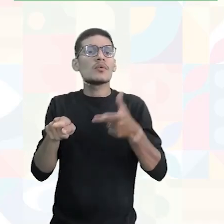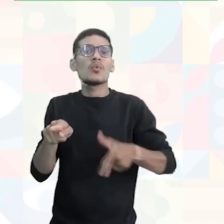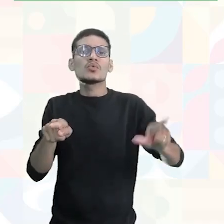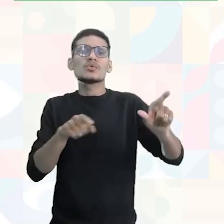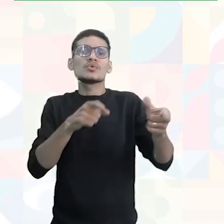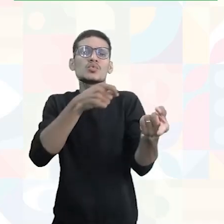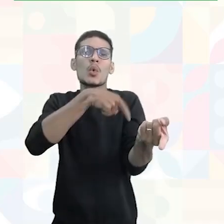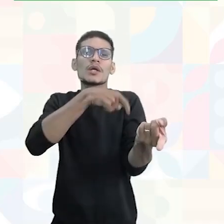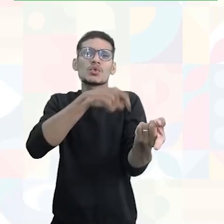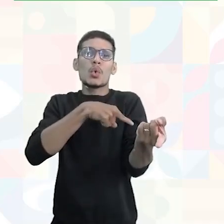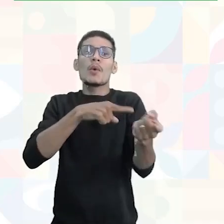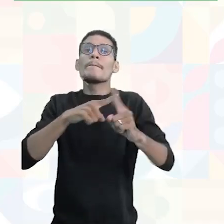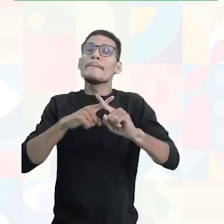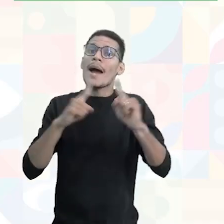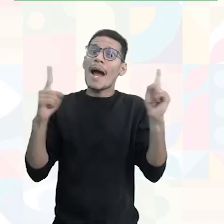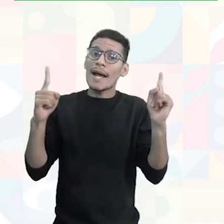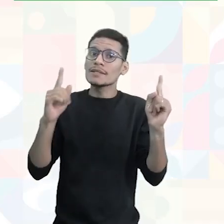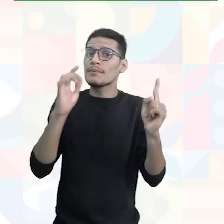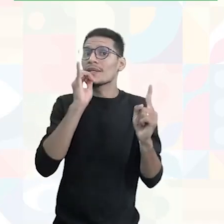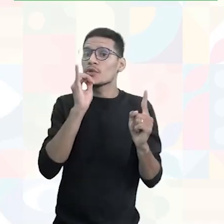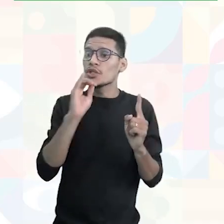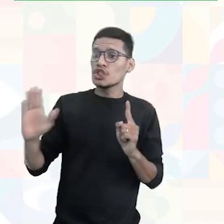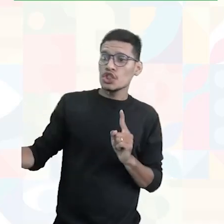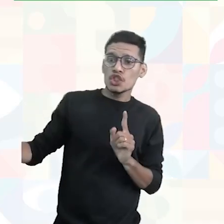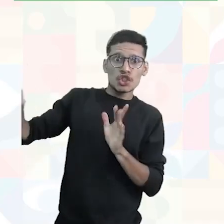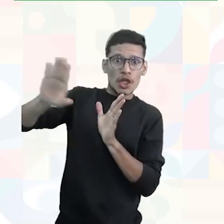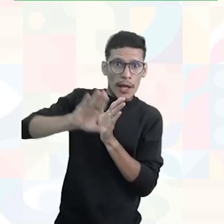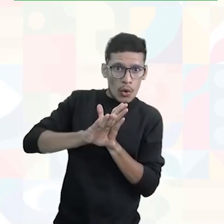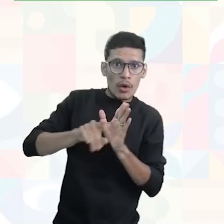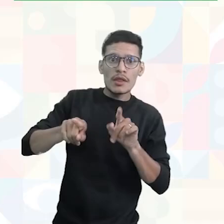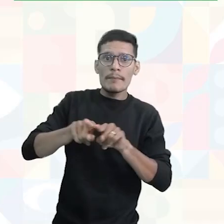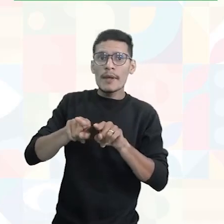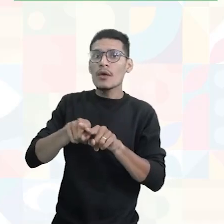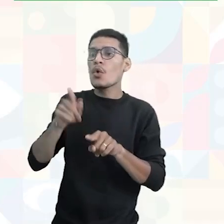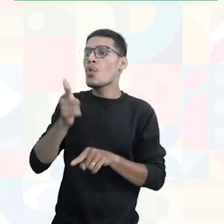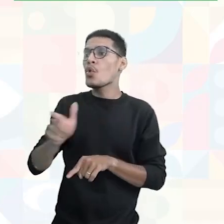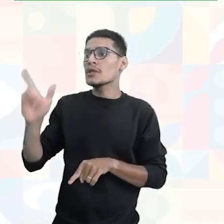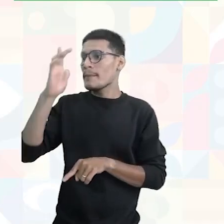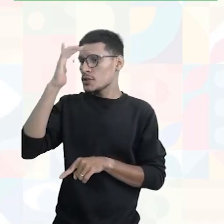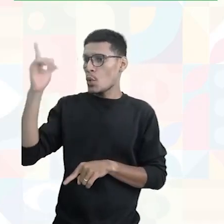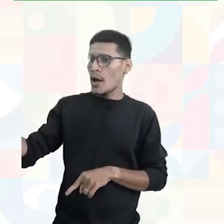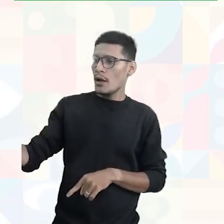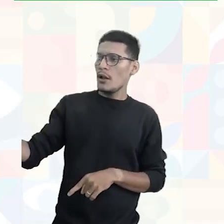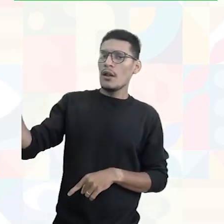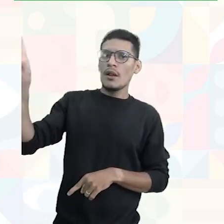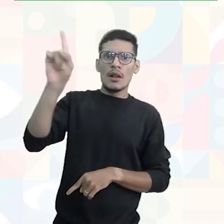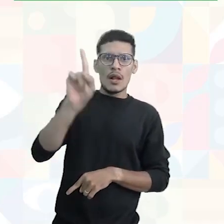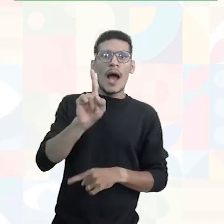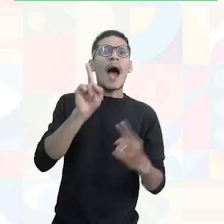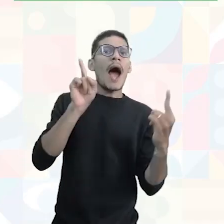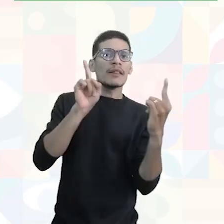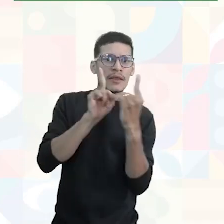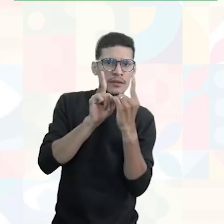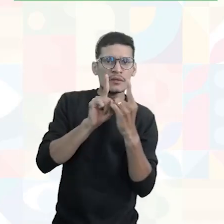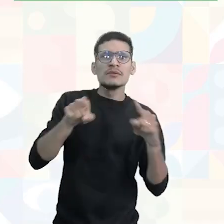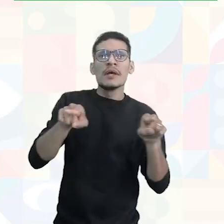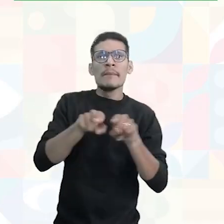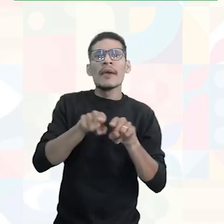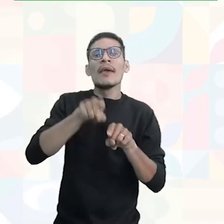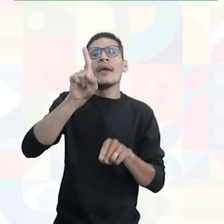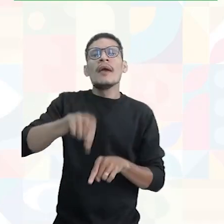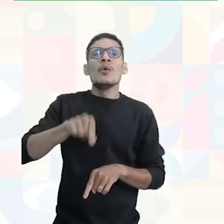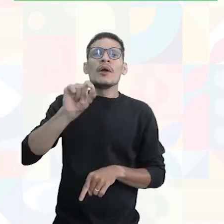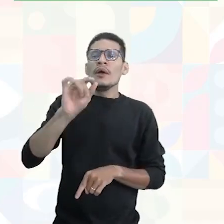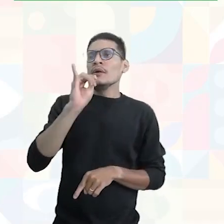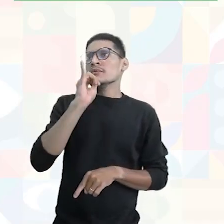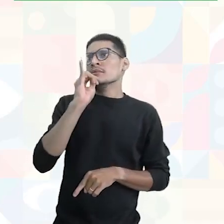sangue. Mas aí chegou uma outra pessoa para ser atendida, que é